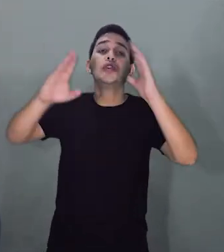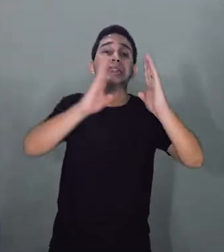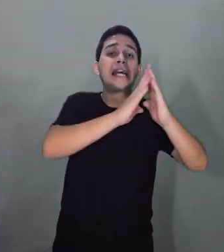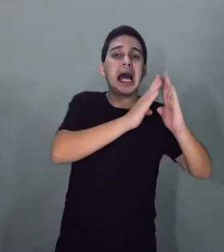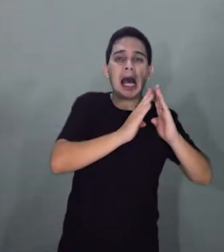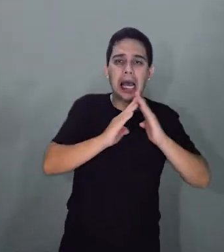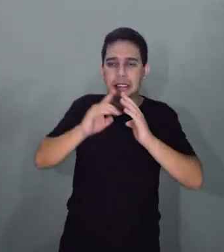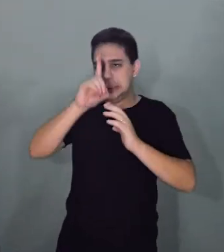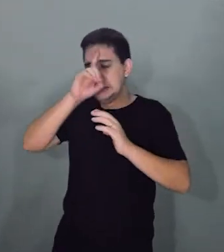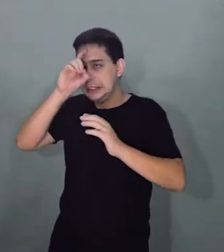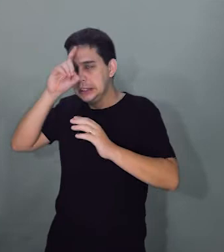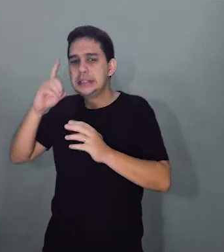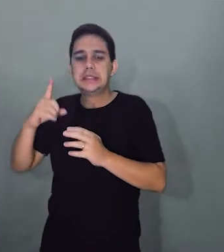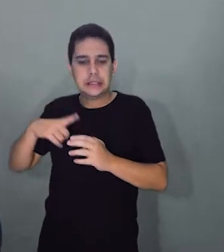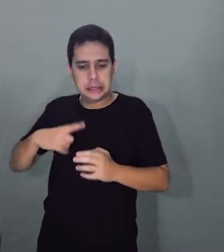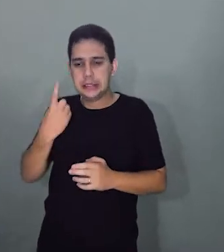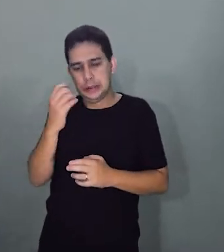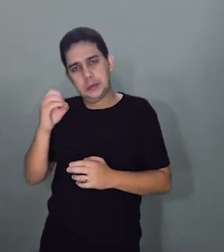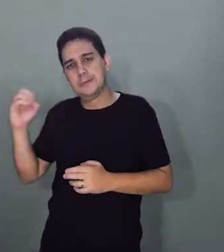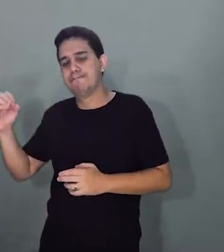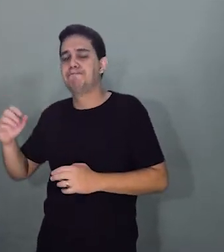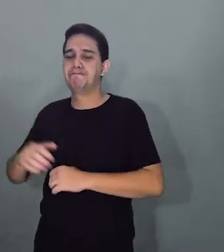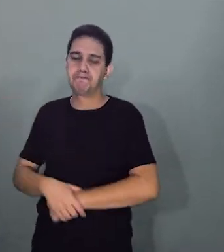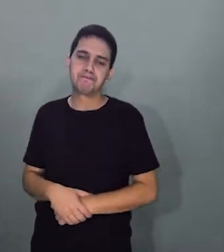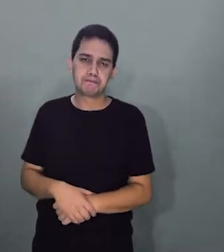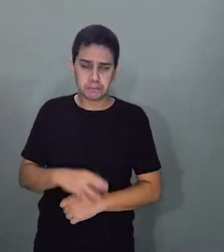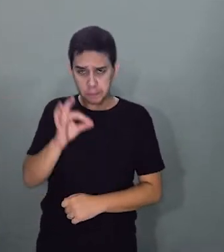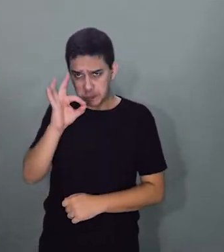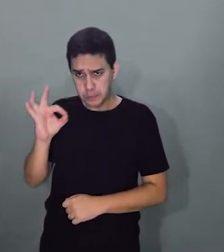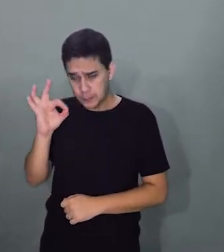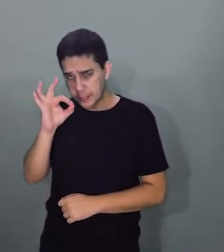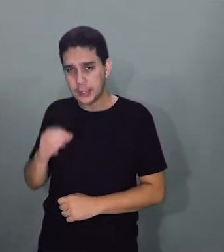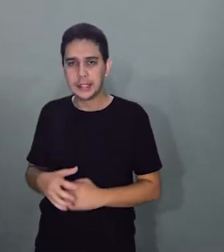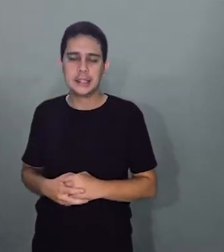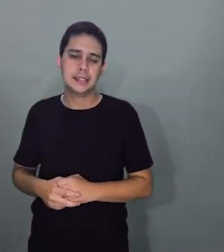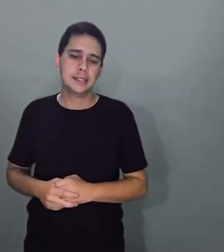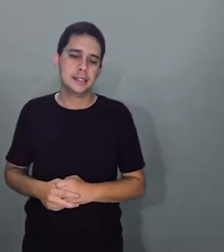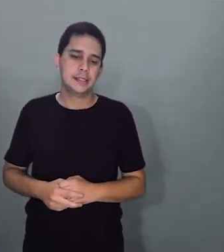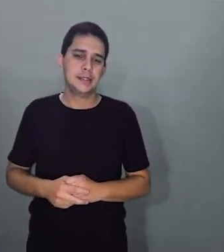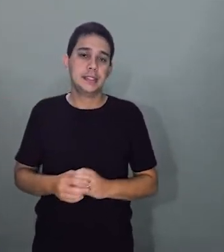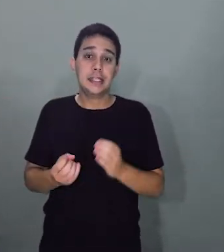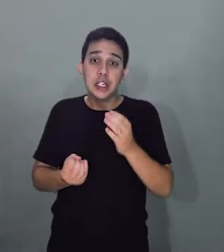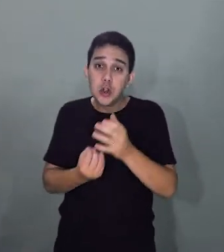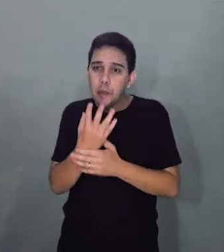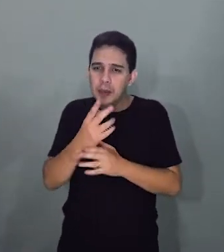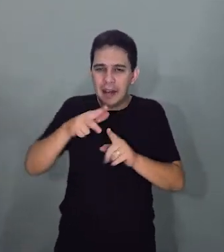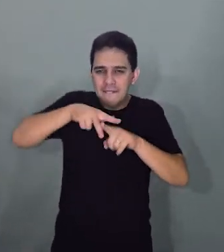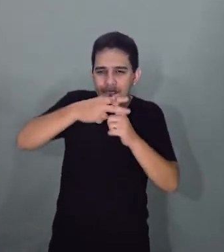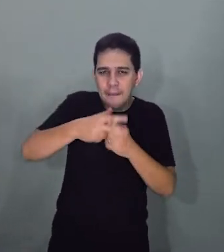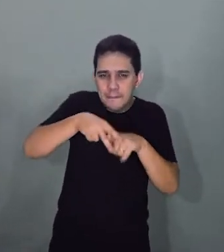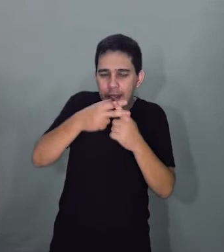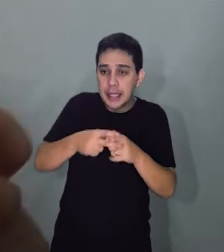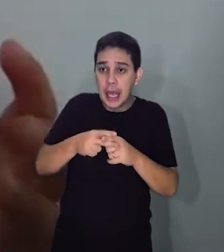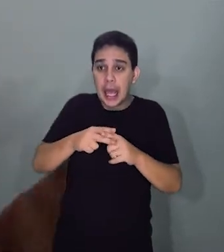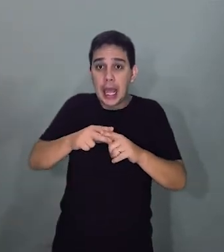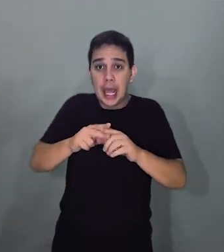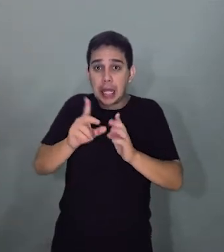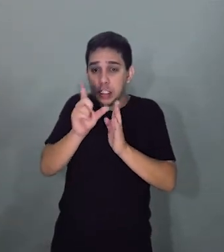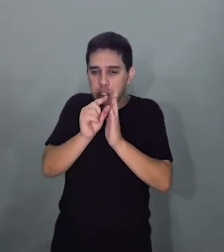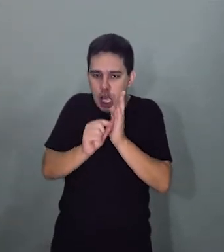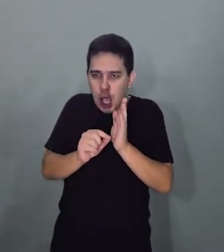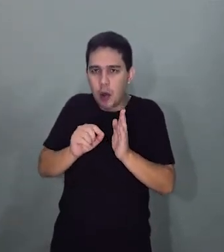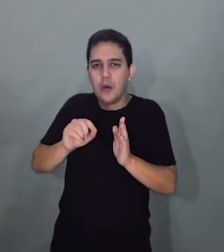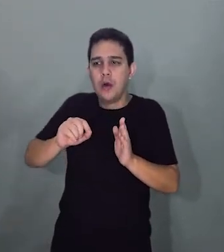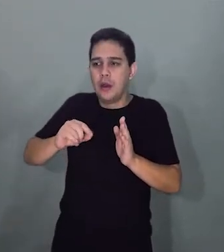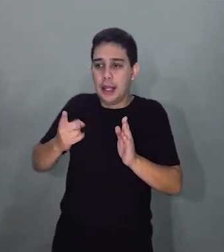foi construída uma primeira ferramenta eletrônica pelo Ministério Público do Rio de Janeiro, que está servindo de comunicação entre